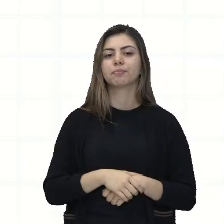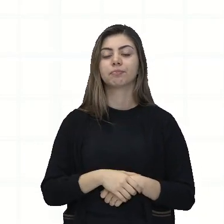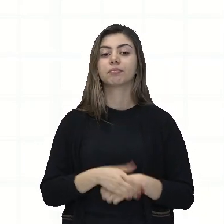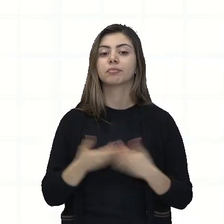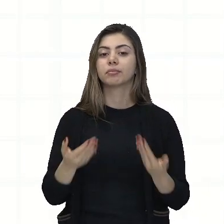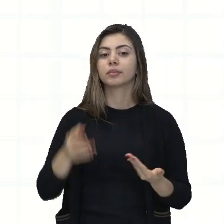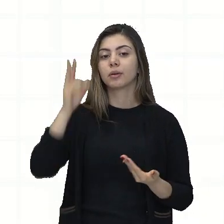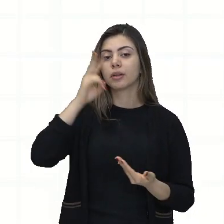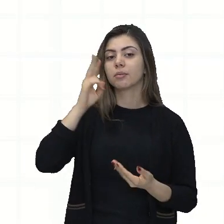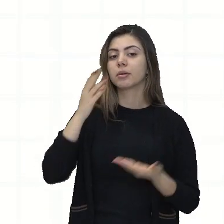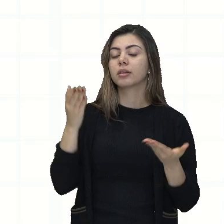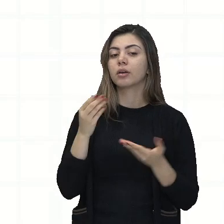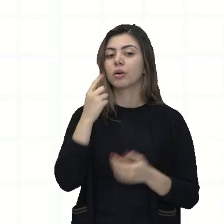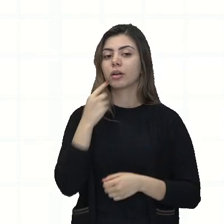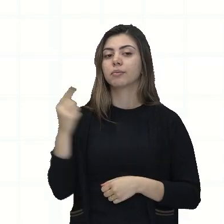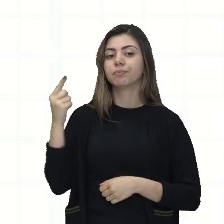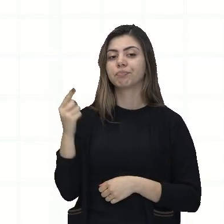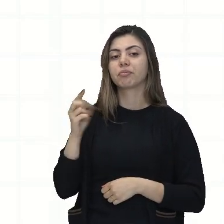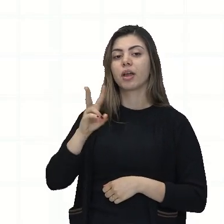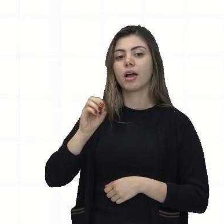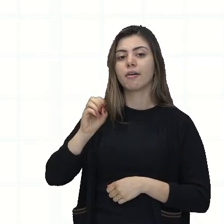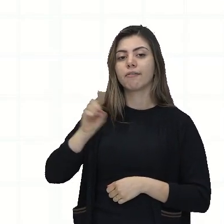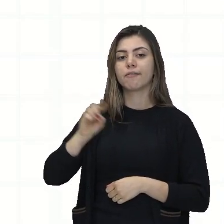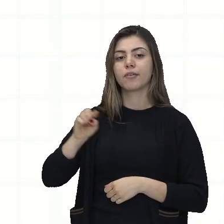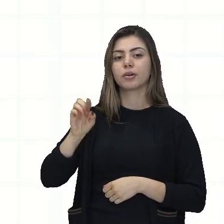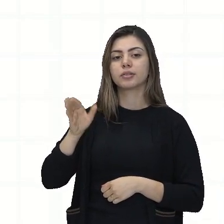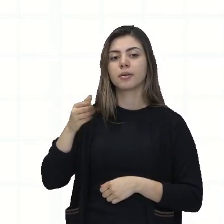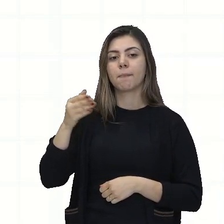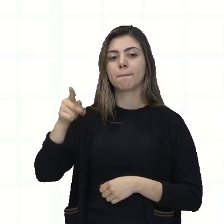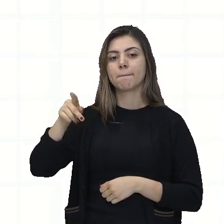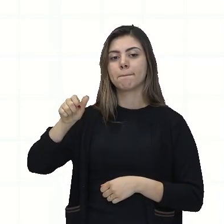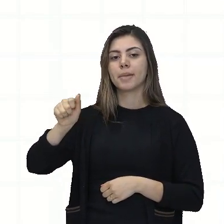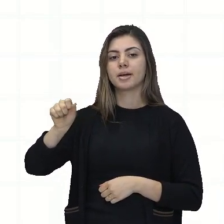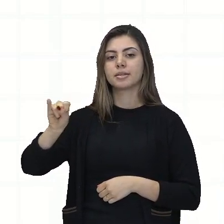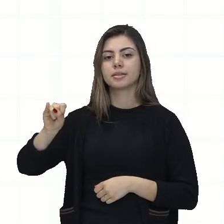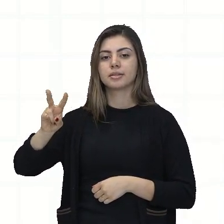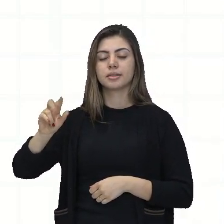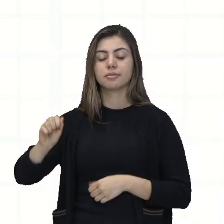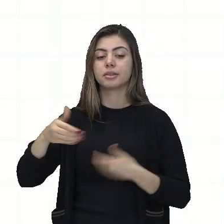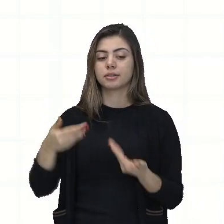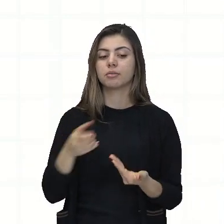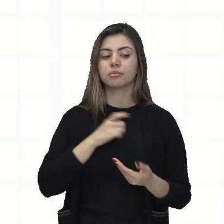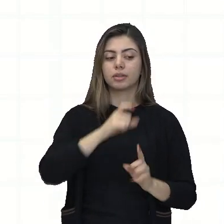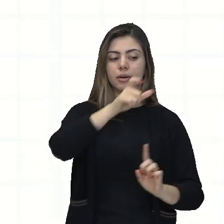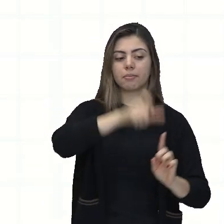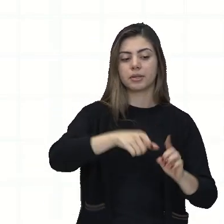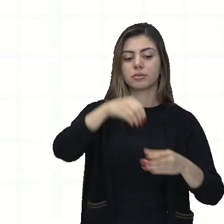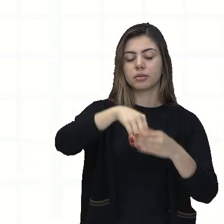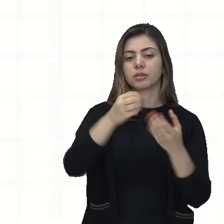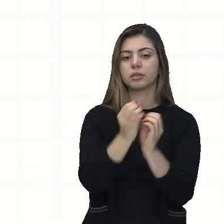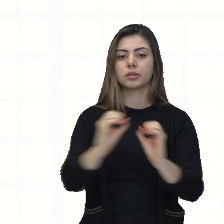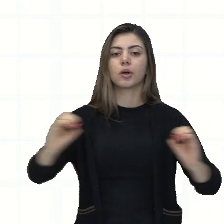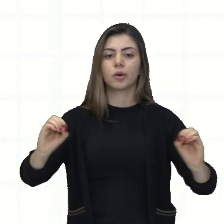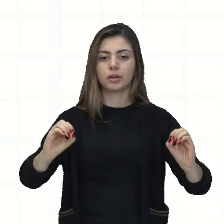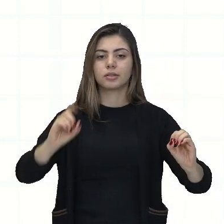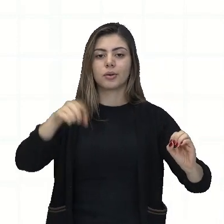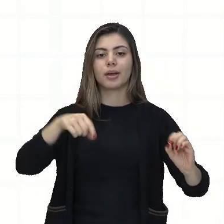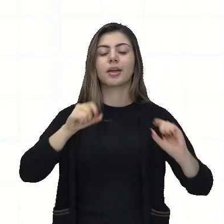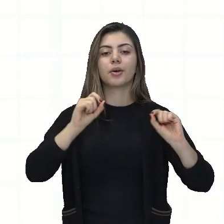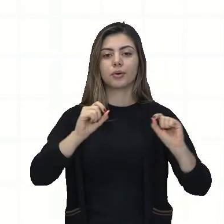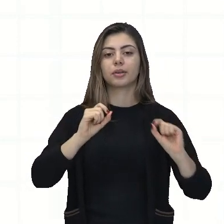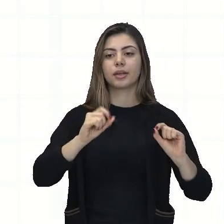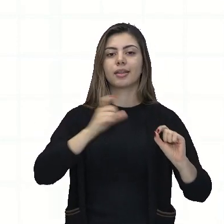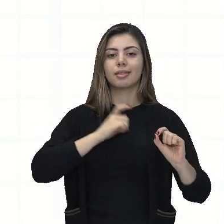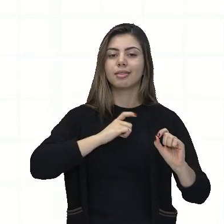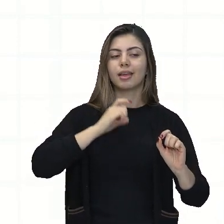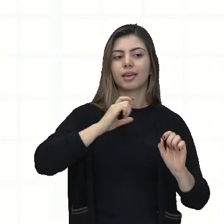Lembrando aí da voz passiva, que é uma construção verbal, em que o sujeito da frase é o receptor, é quem recebe